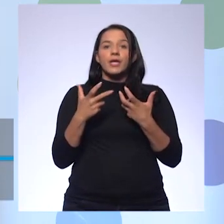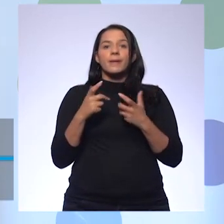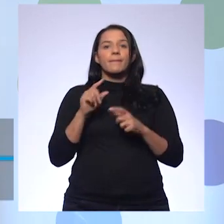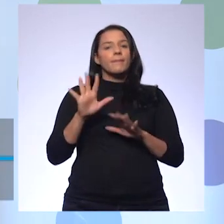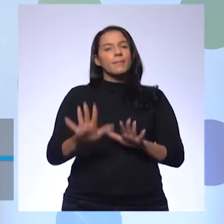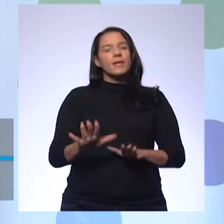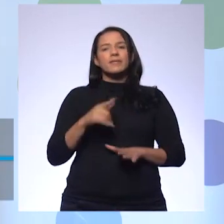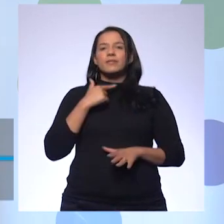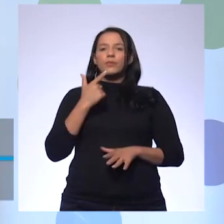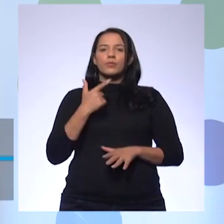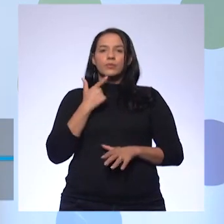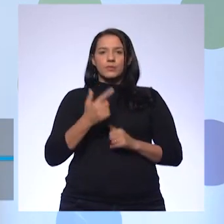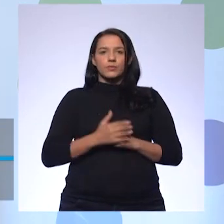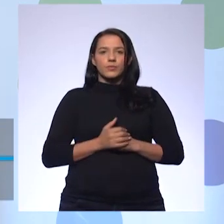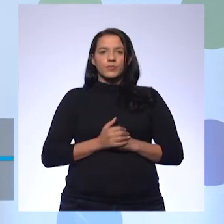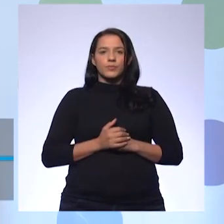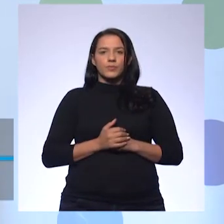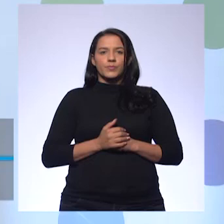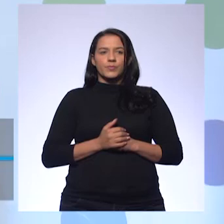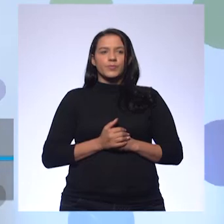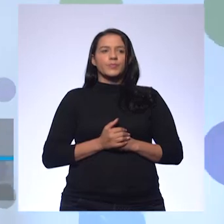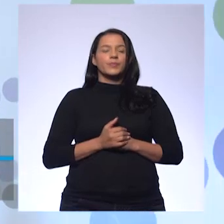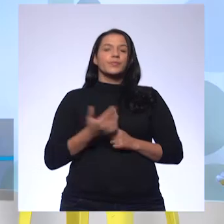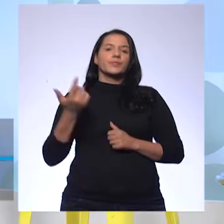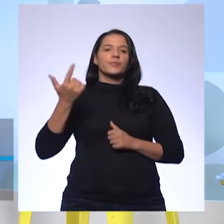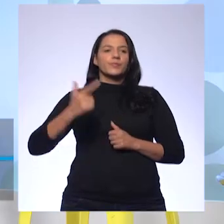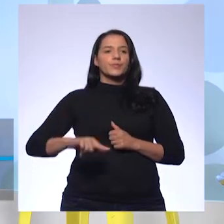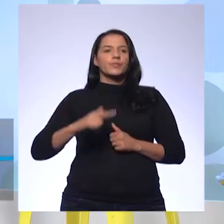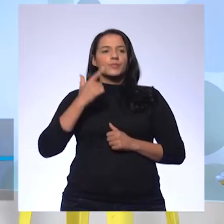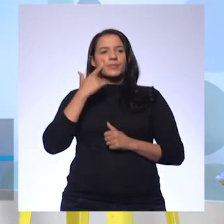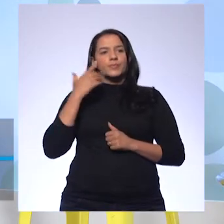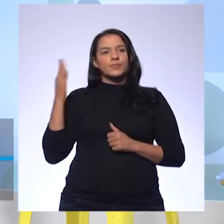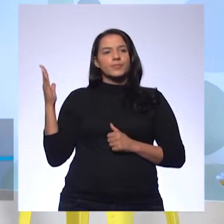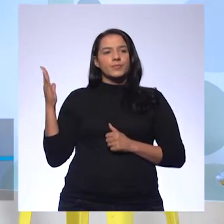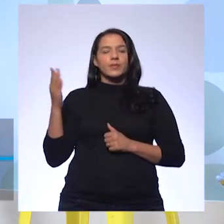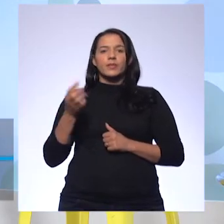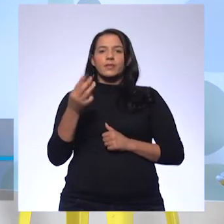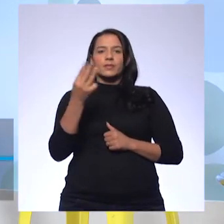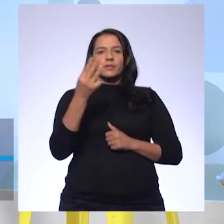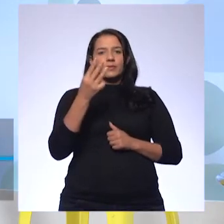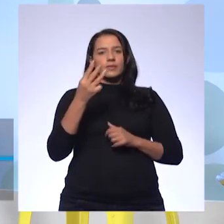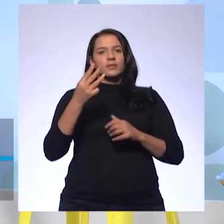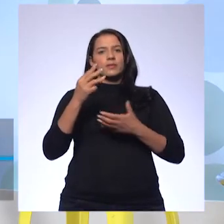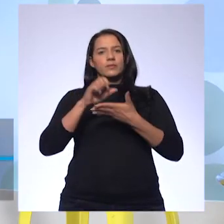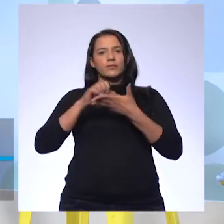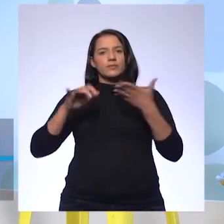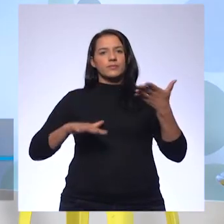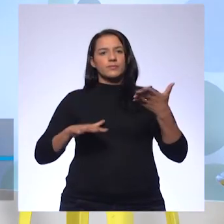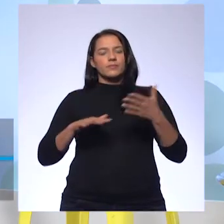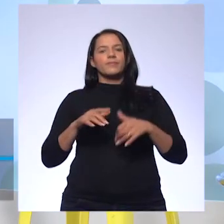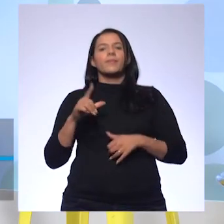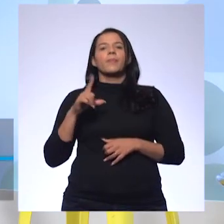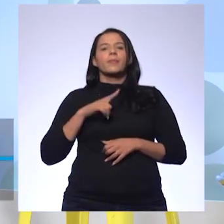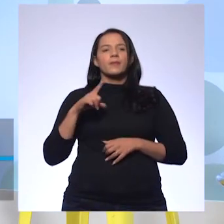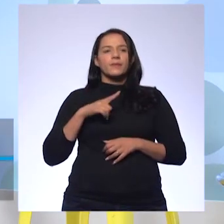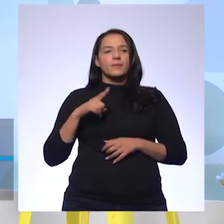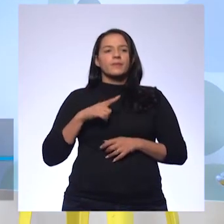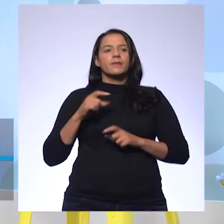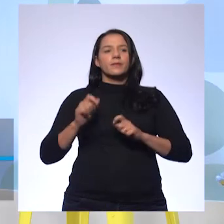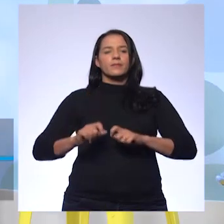e não conseguiram. Então, vamos agora para a nossa terceira atividade, que tem a ver